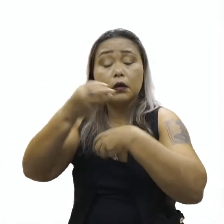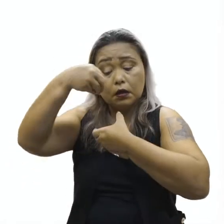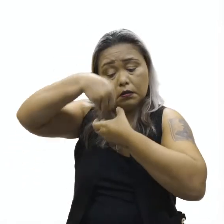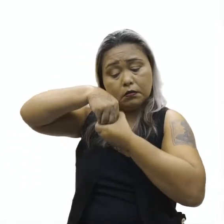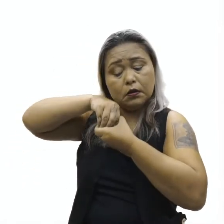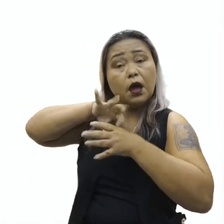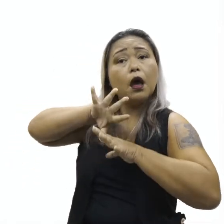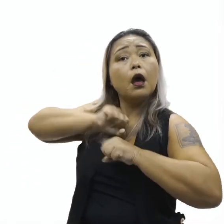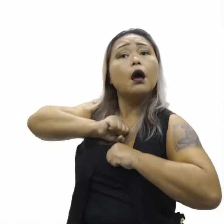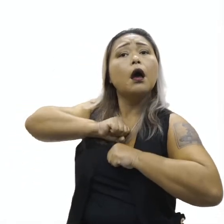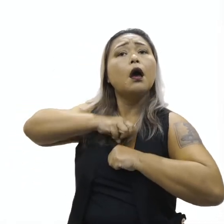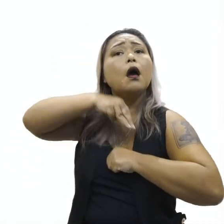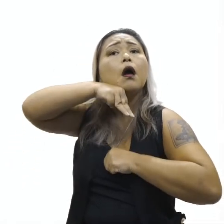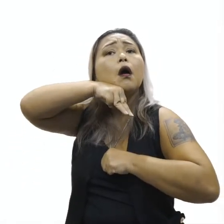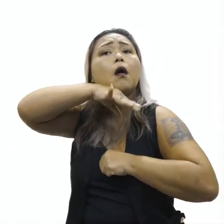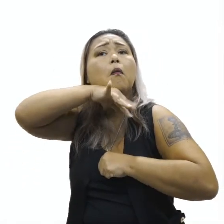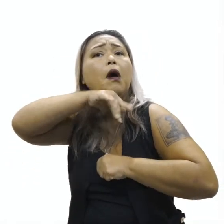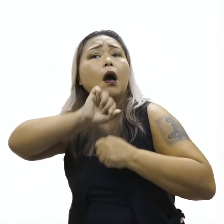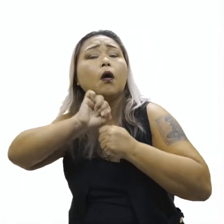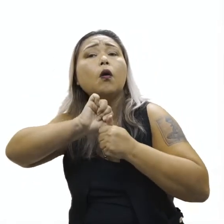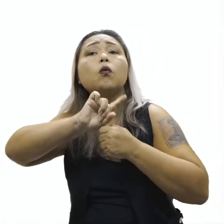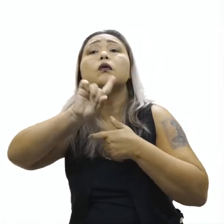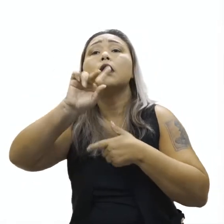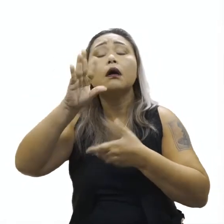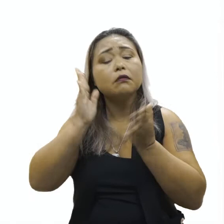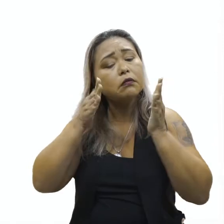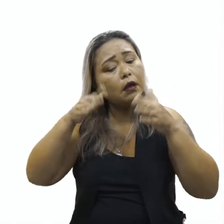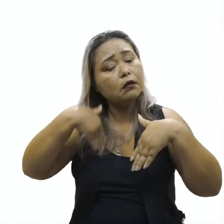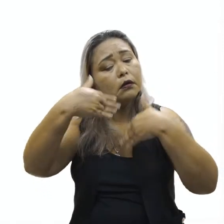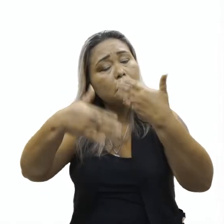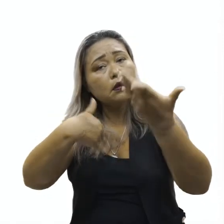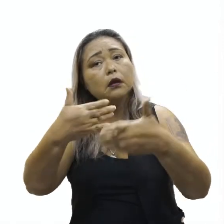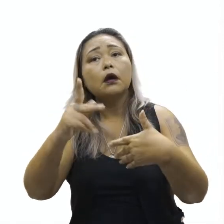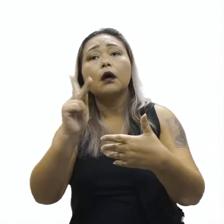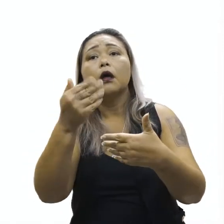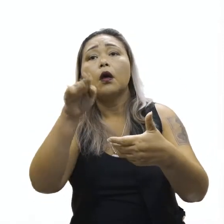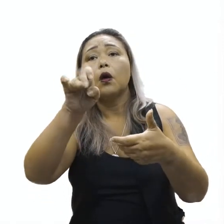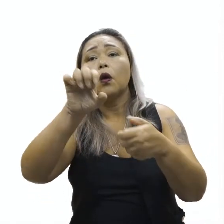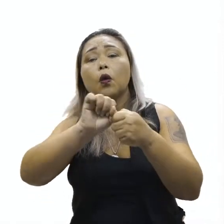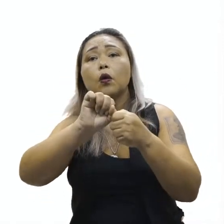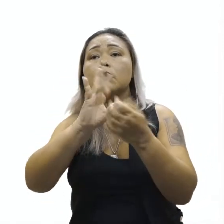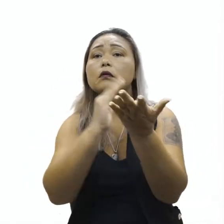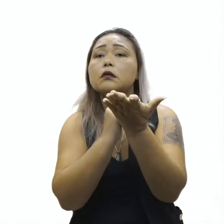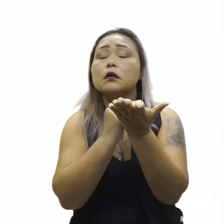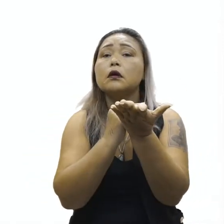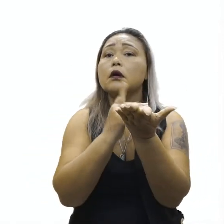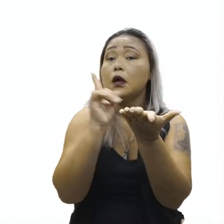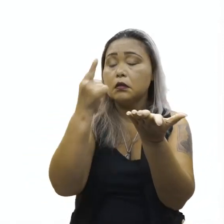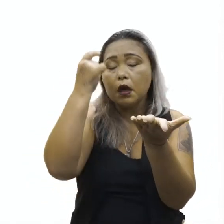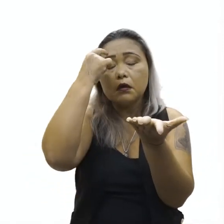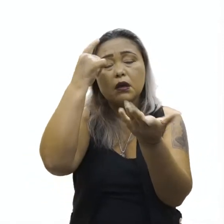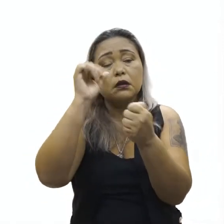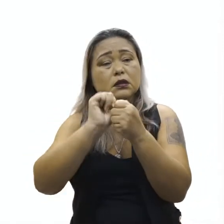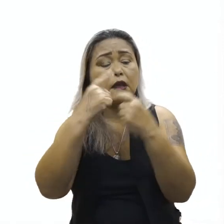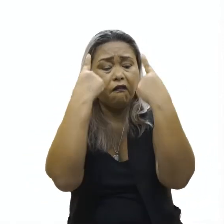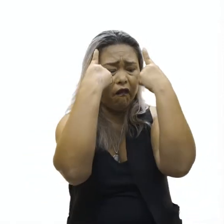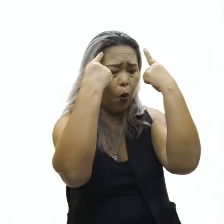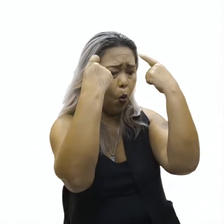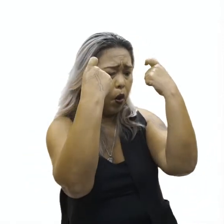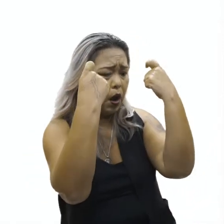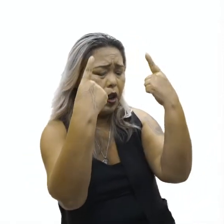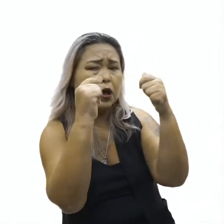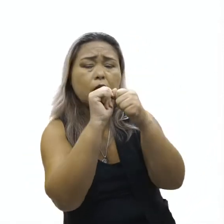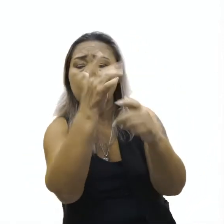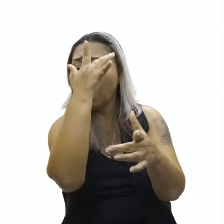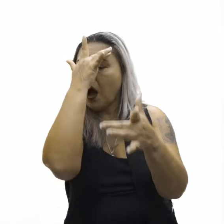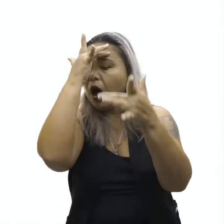o que rege toda a ideia de Hobbes, né? E ele diz que nessa ideia de violência, as